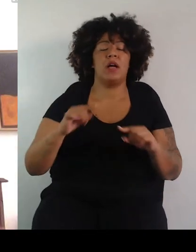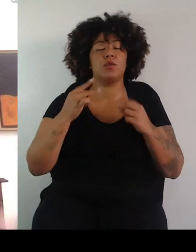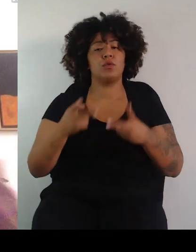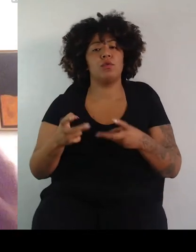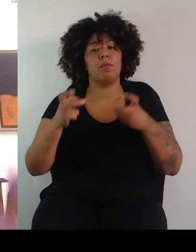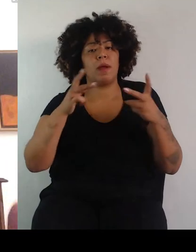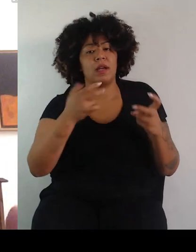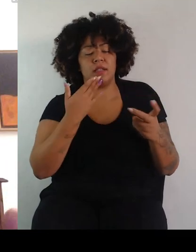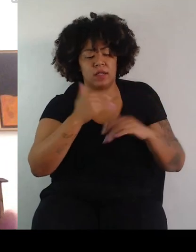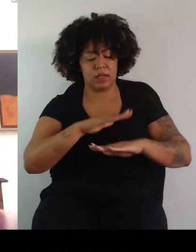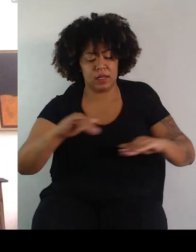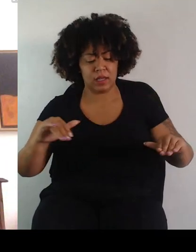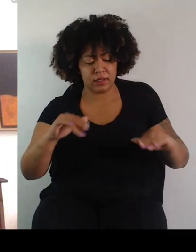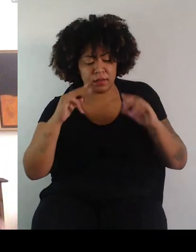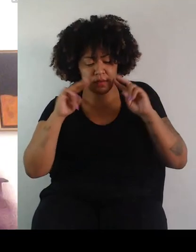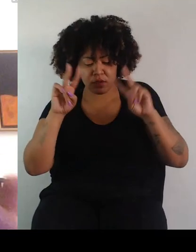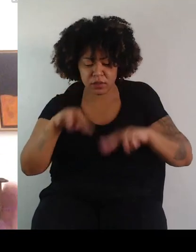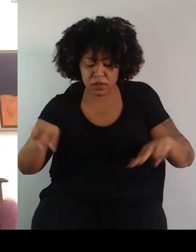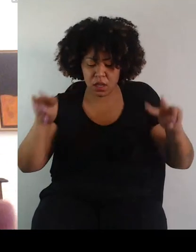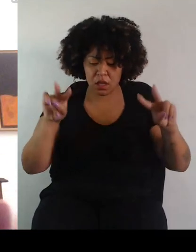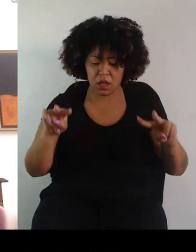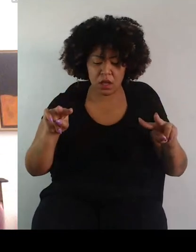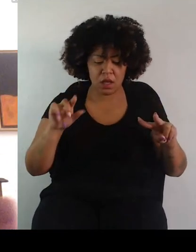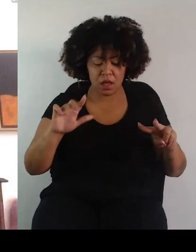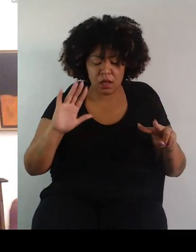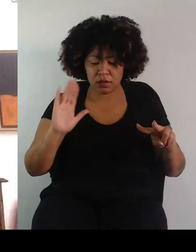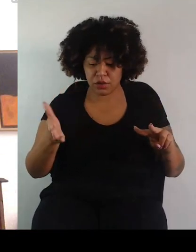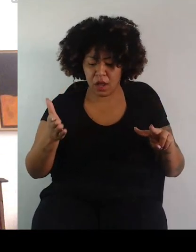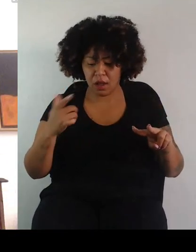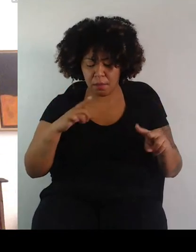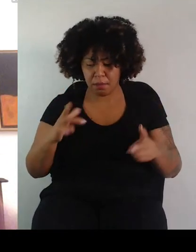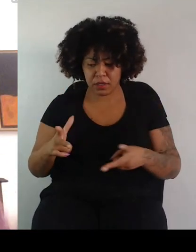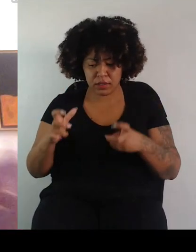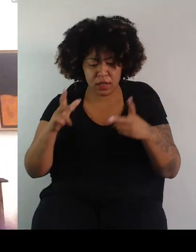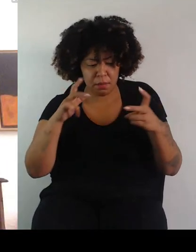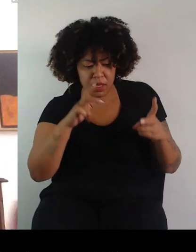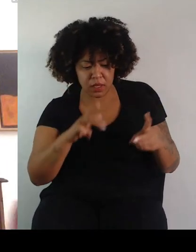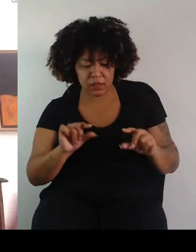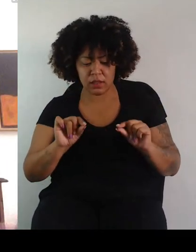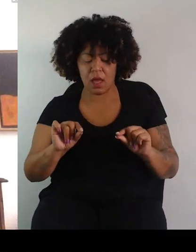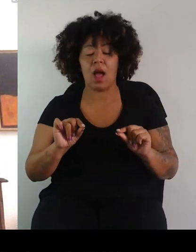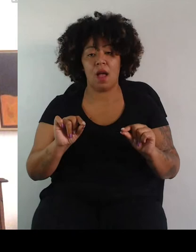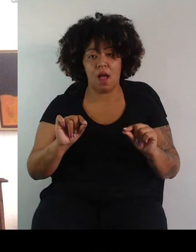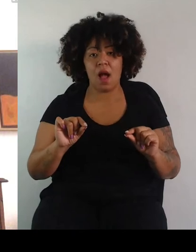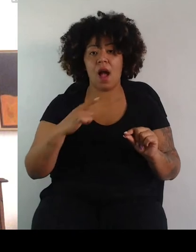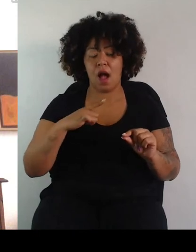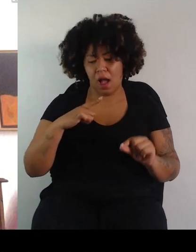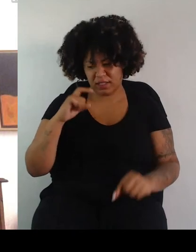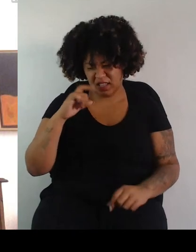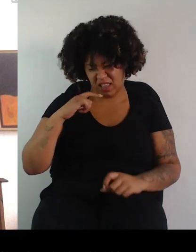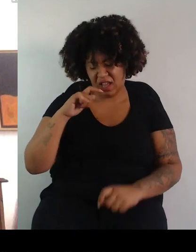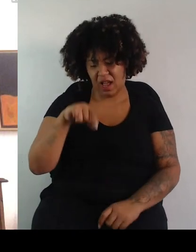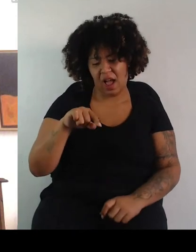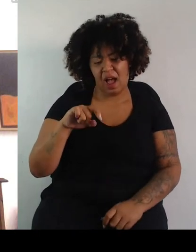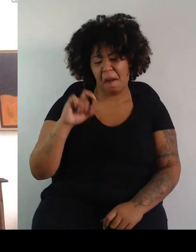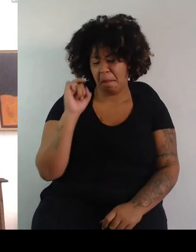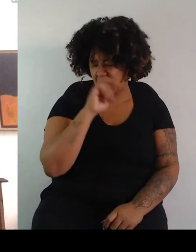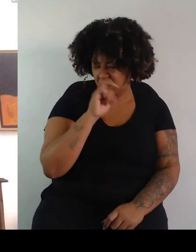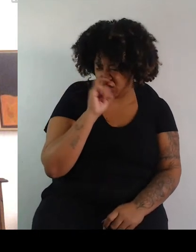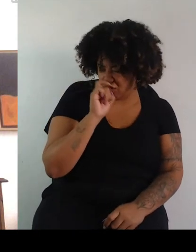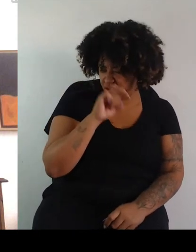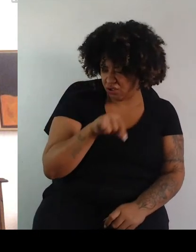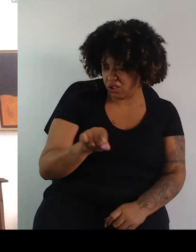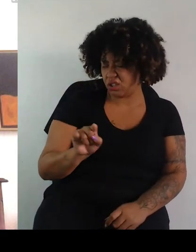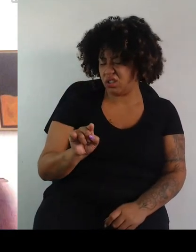brincando já dá para identificar que logo cedo começamos a construir certas mentiras míticas ao nosso redor